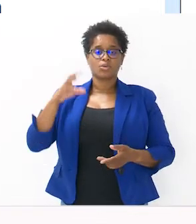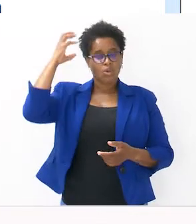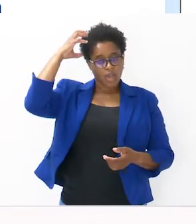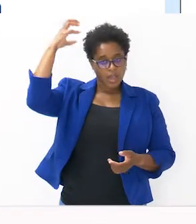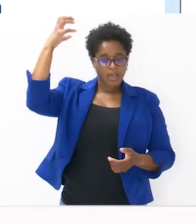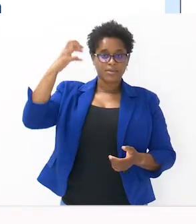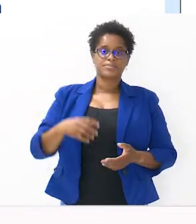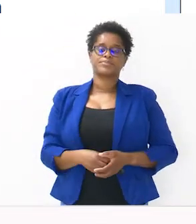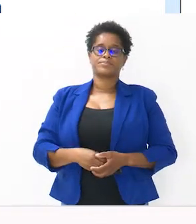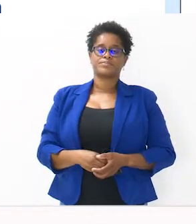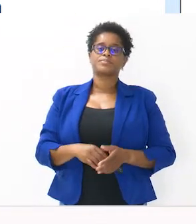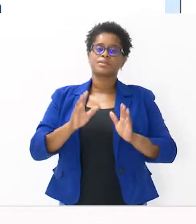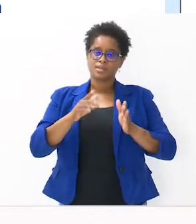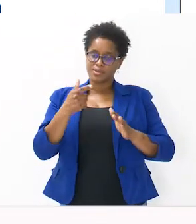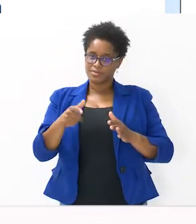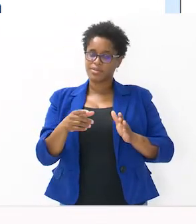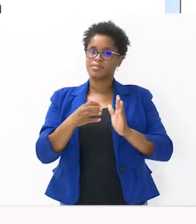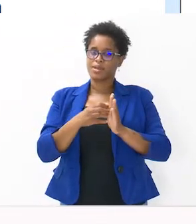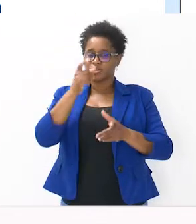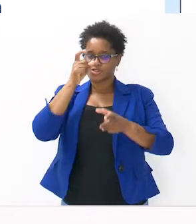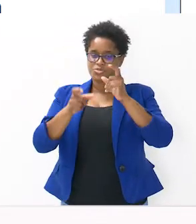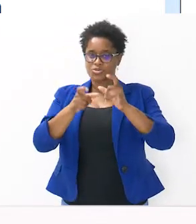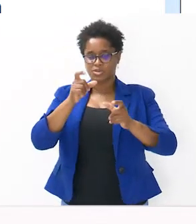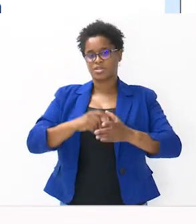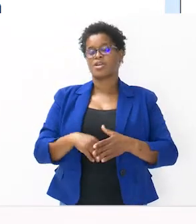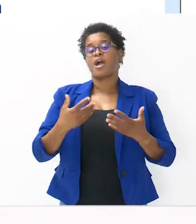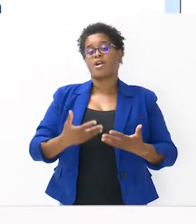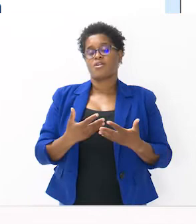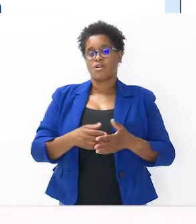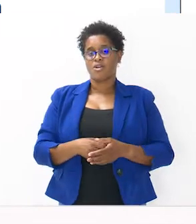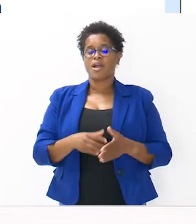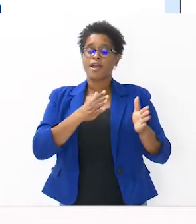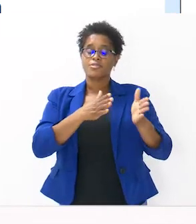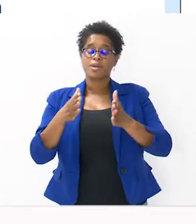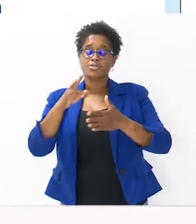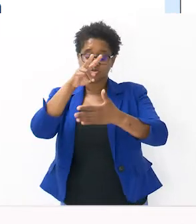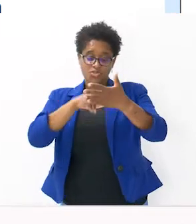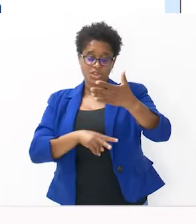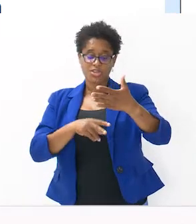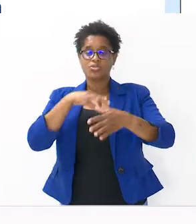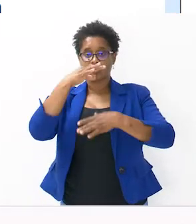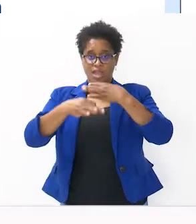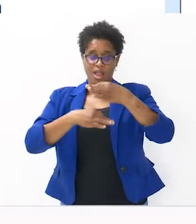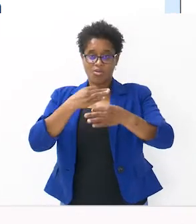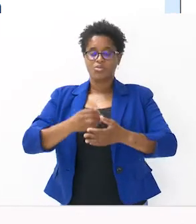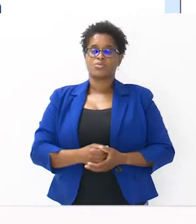rei. Já temos o cenário, as personagens. Agora, as partes do texto, o